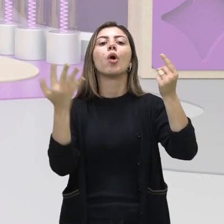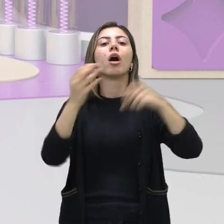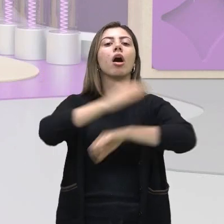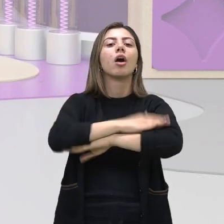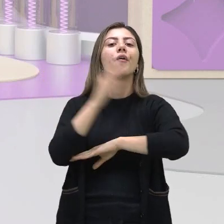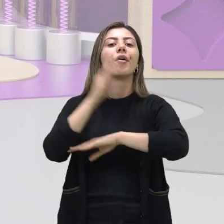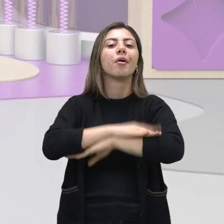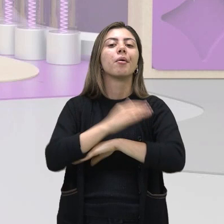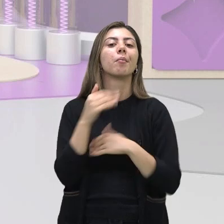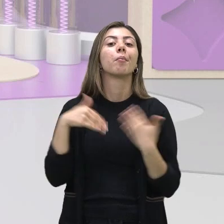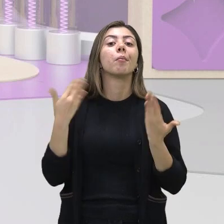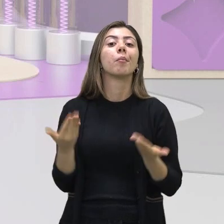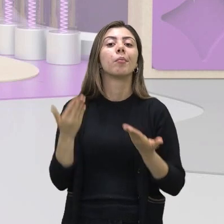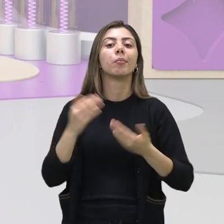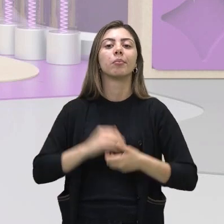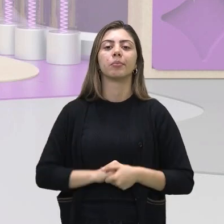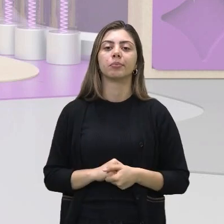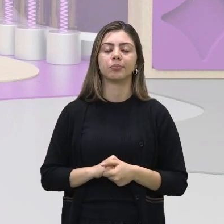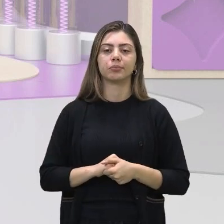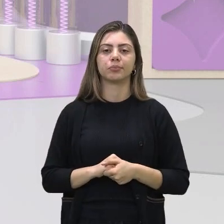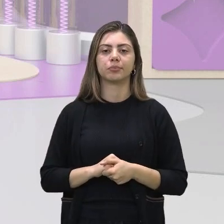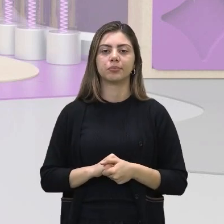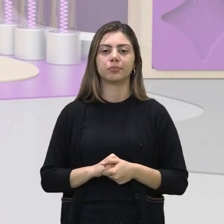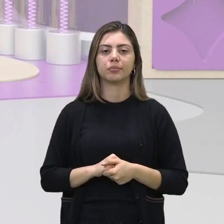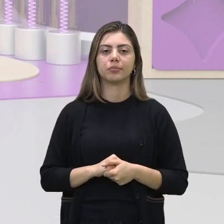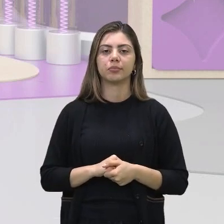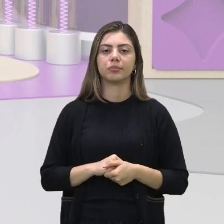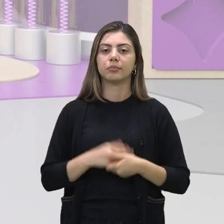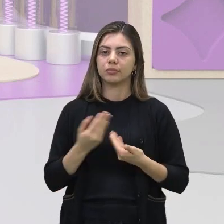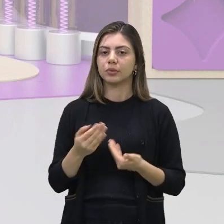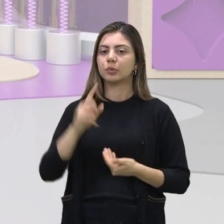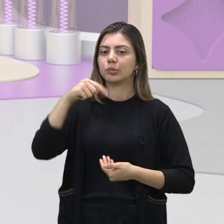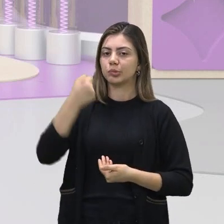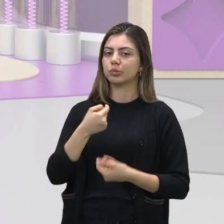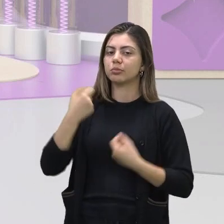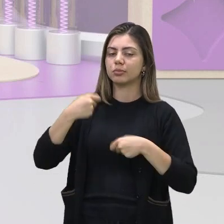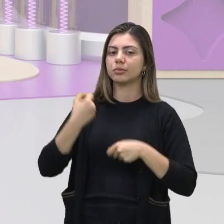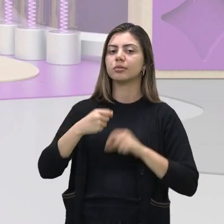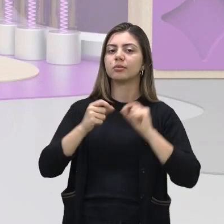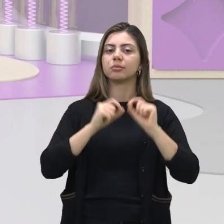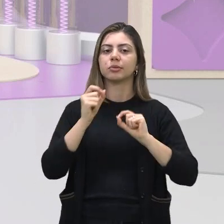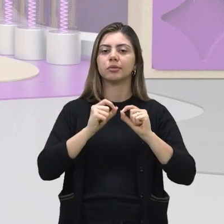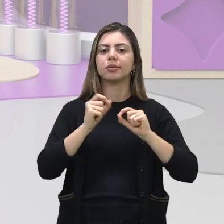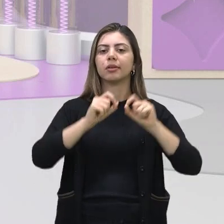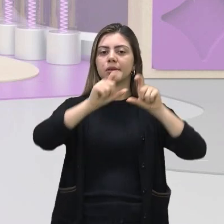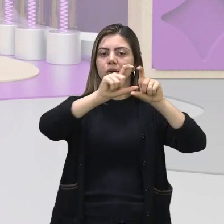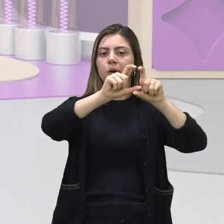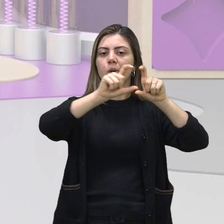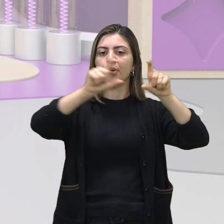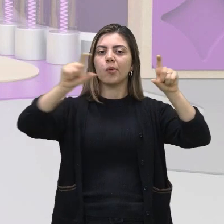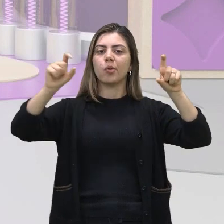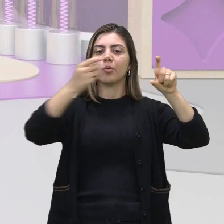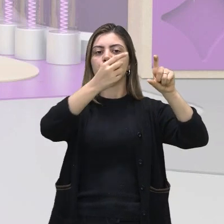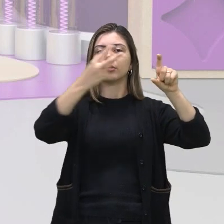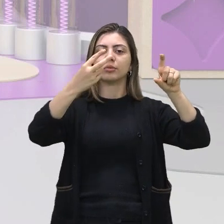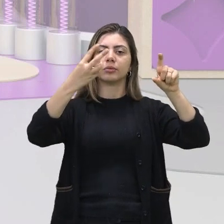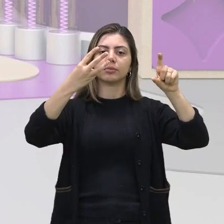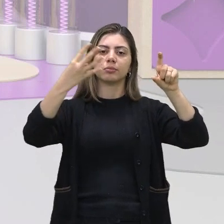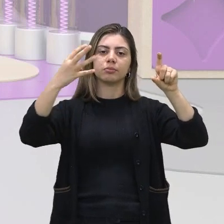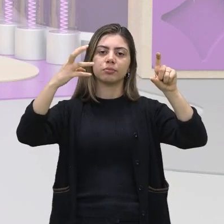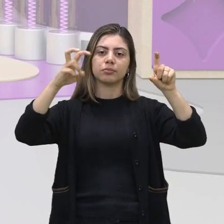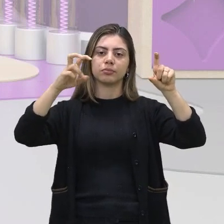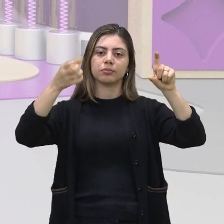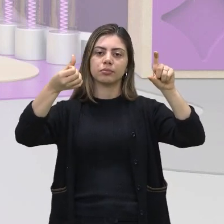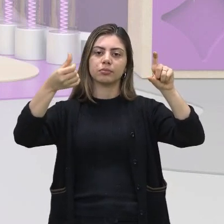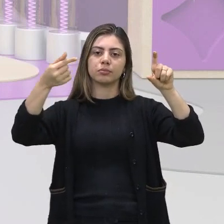janelas? Tantas, né, estiverem aqui nas suas colunas, né? Ó, então, uma, duas, três, quatro,